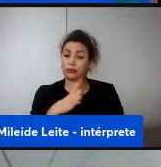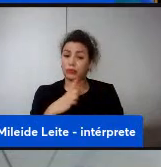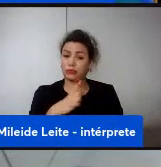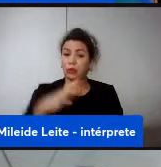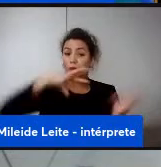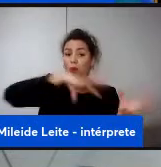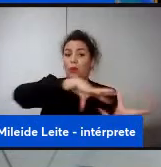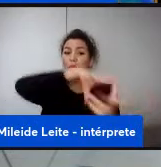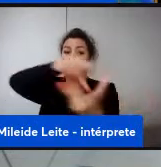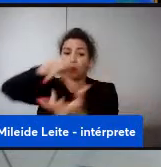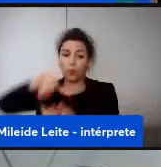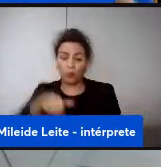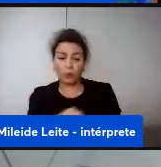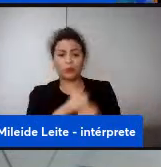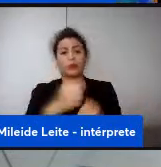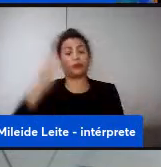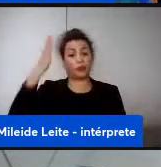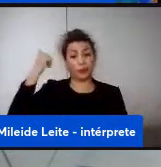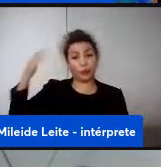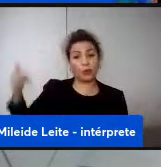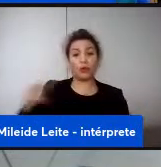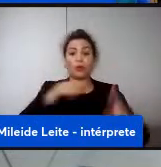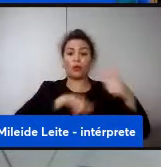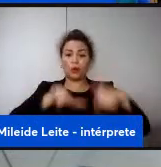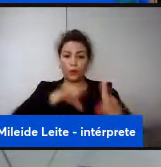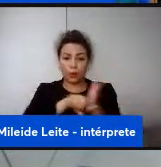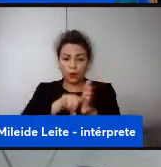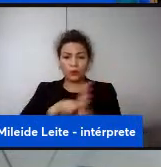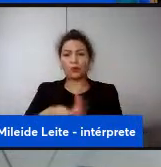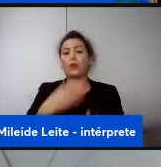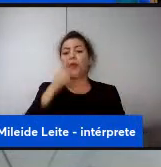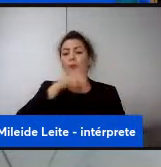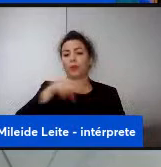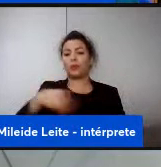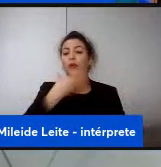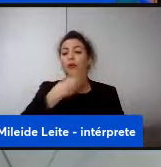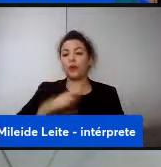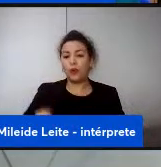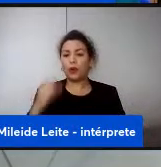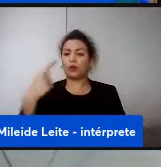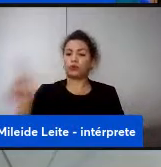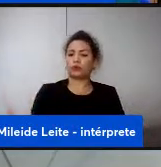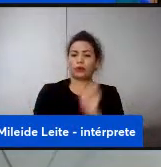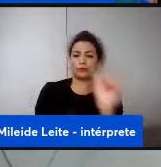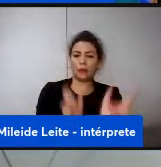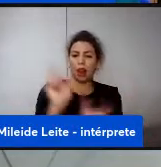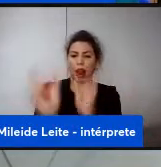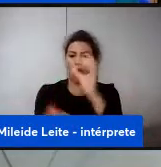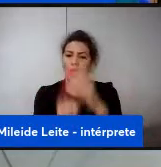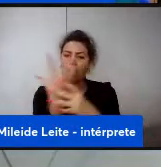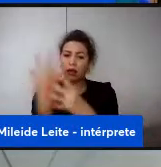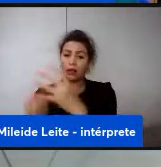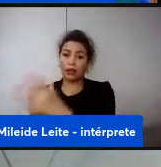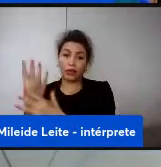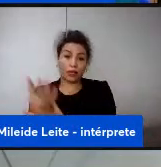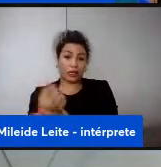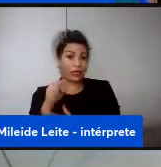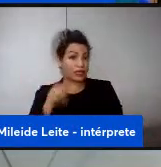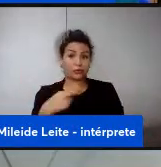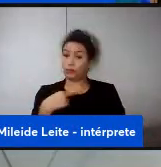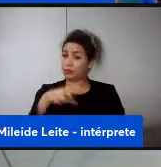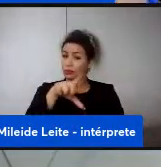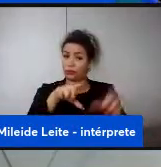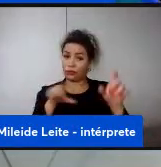mundialmente, enfim, conhecido trabalho de Paulo Freire, suas palavras geradoras. Então, tudo isso não pode ser escolhido, tudo isso